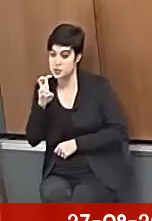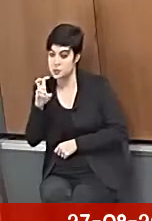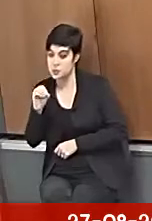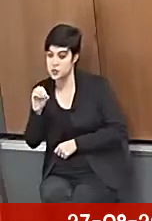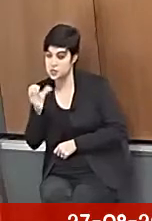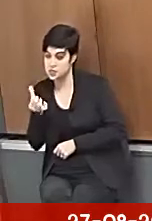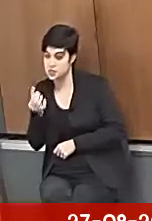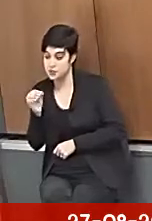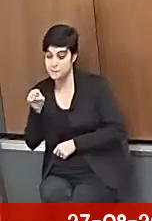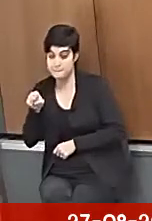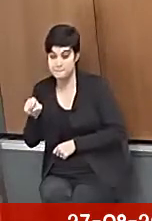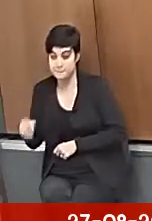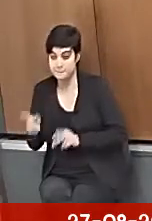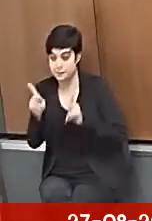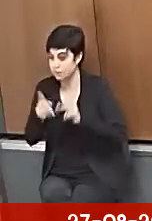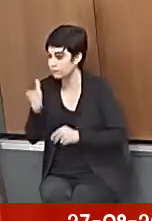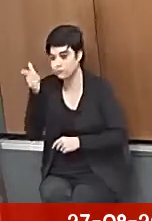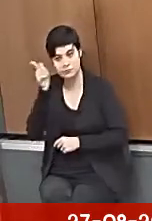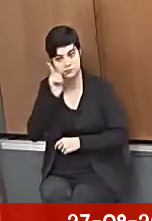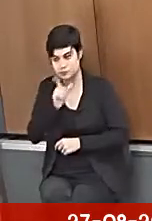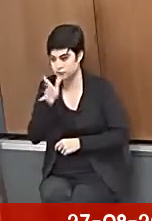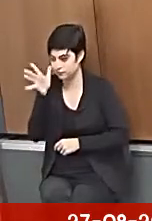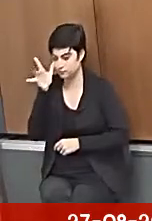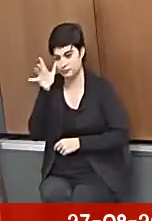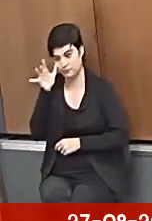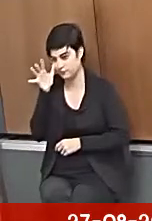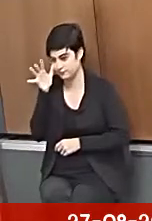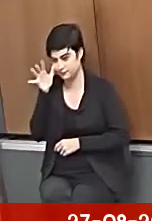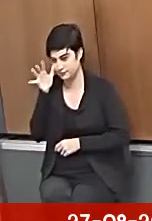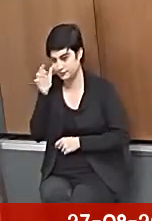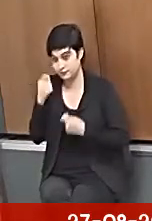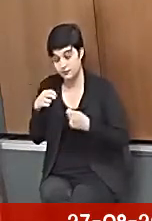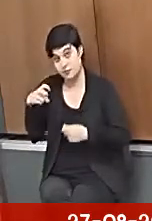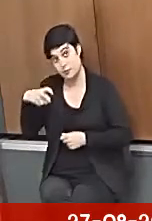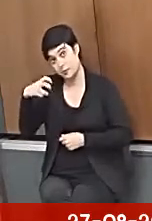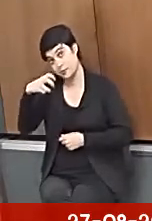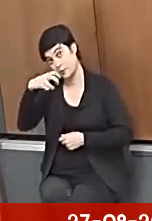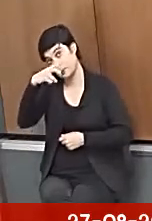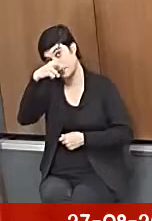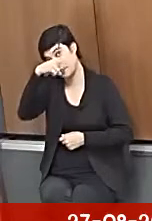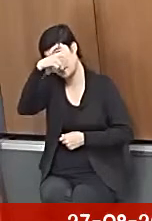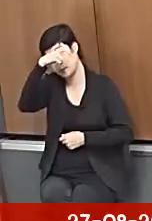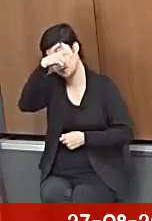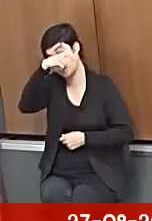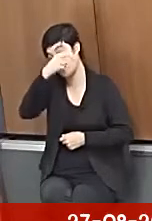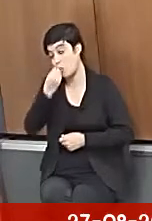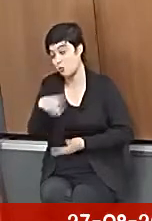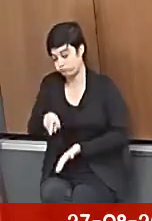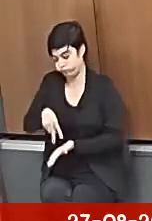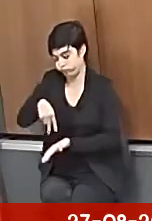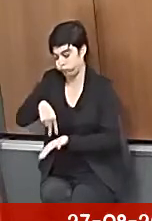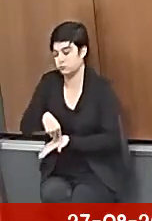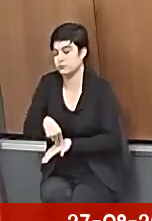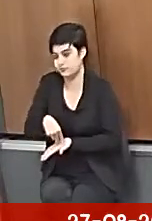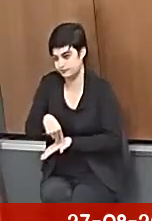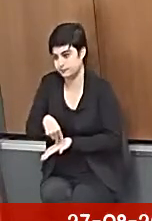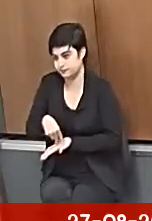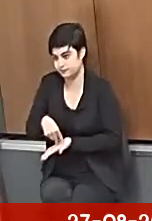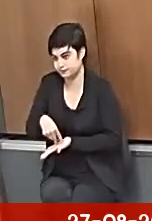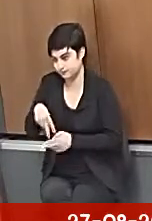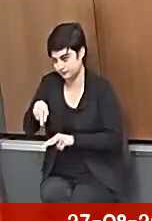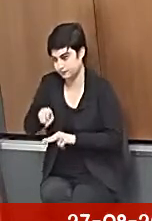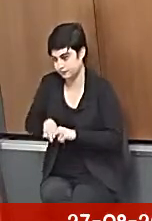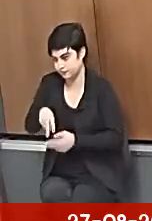mil você não consegue assistir o jogo então você tem que subir na cadeira então você imagina pra mim